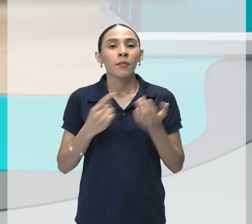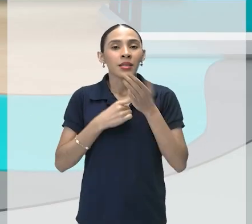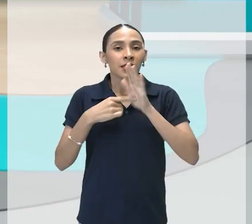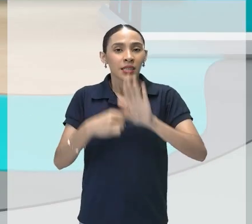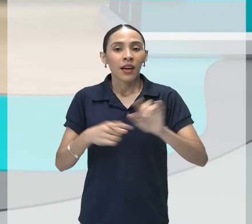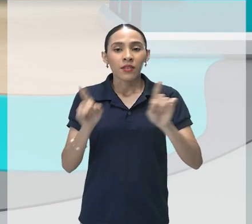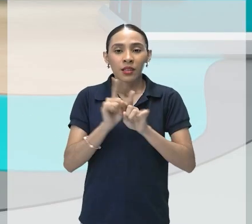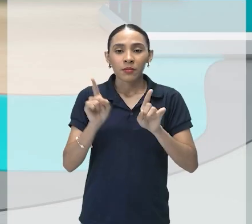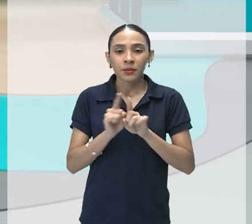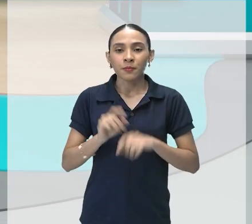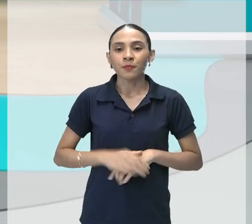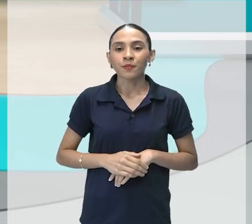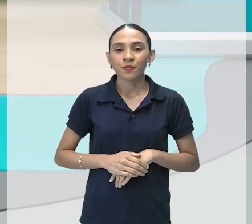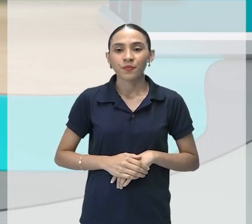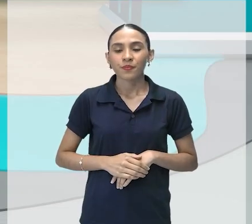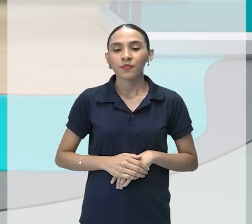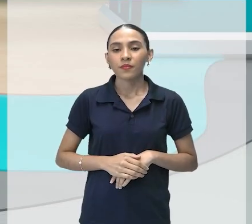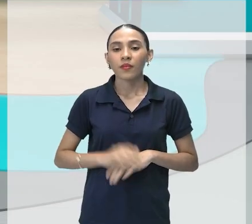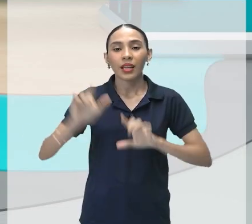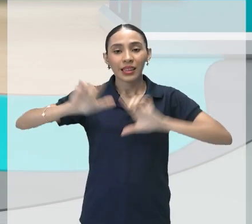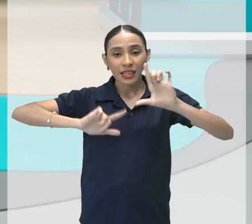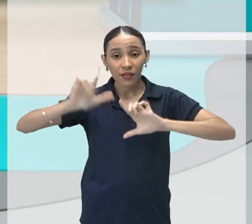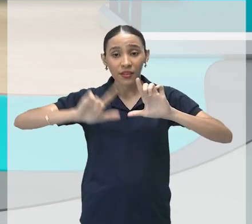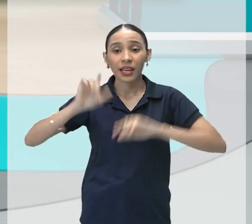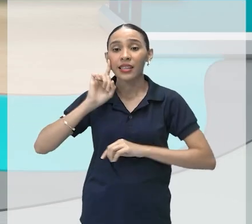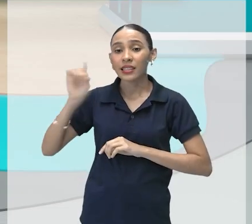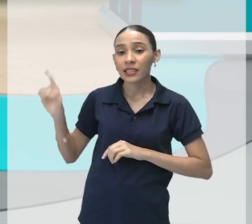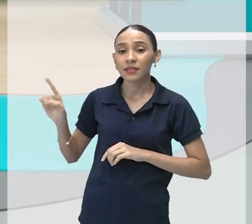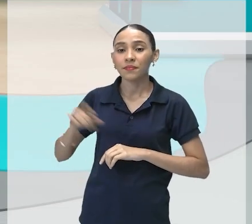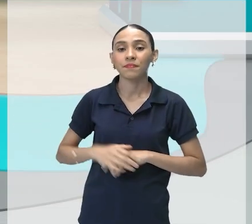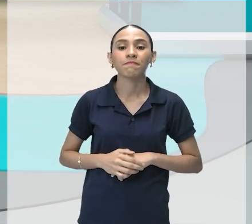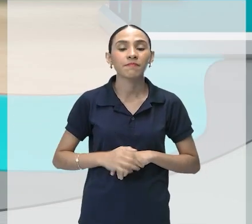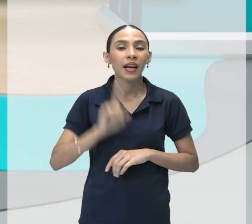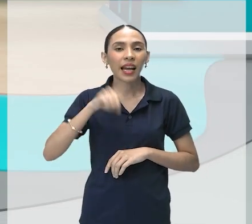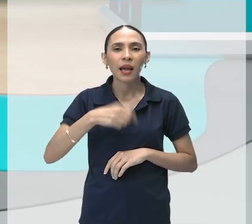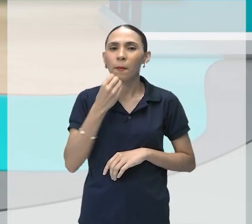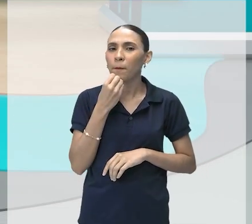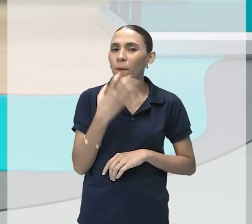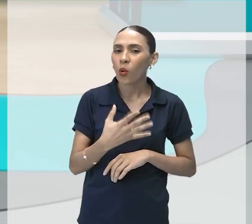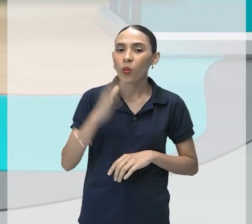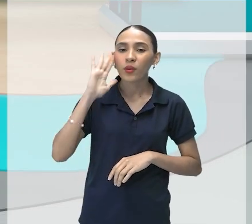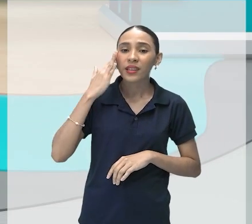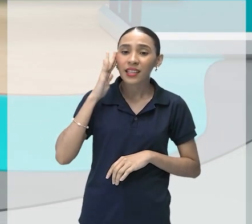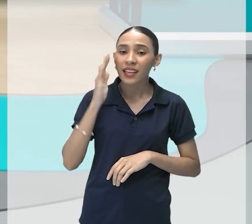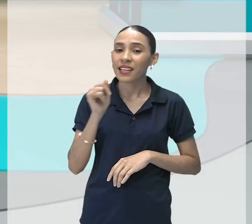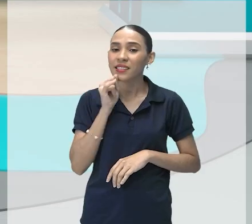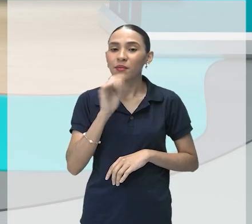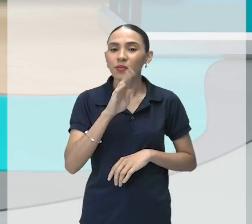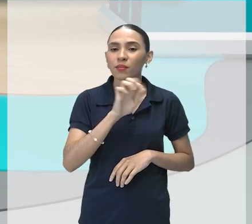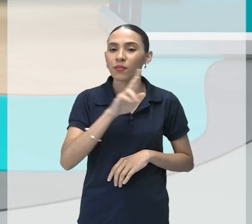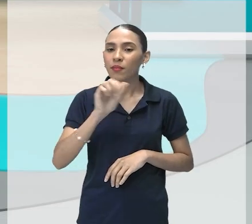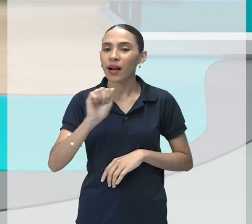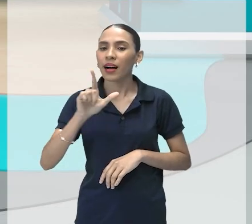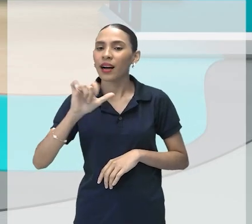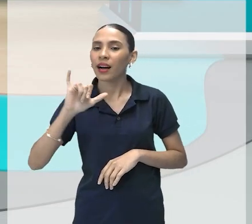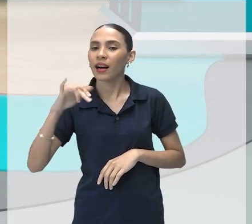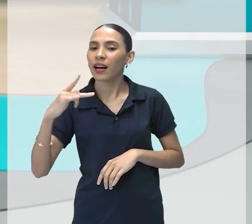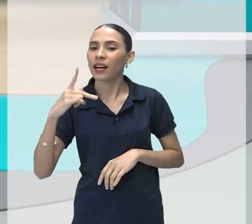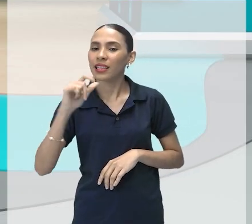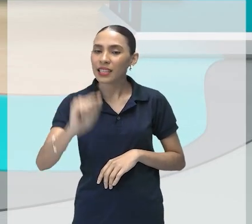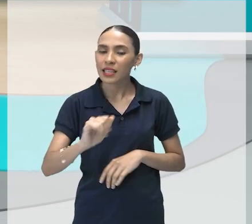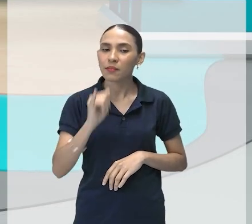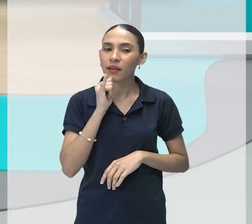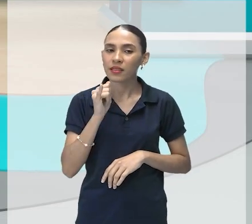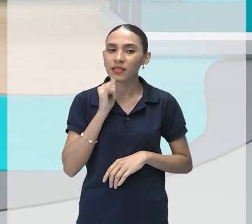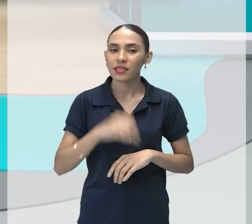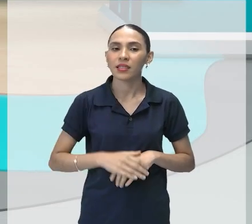no programa como é uma brasa, mora, ou seja, é muito bom, entendeu? Barra limpa, quer dizer que